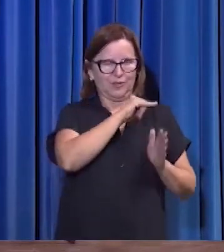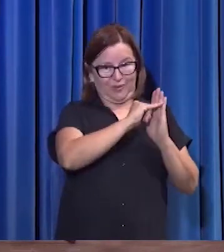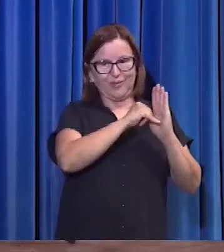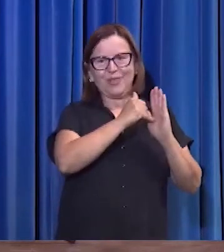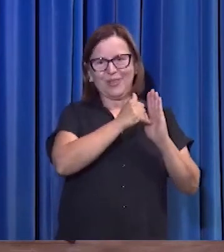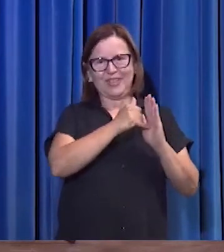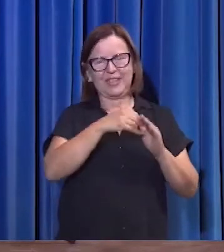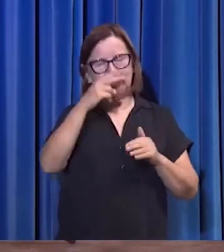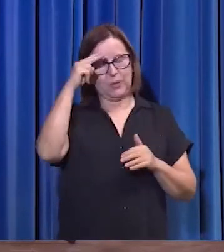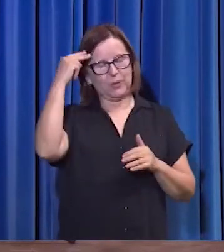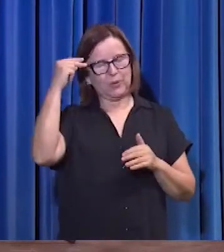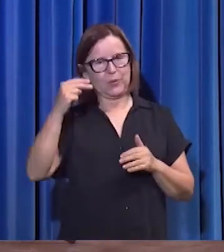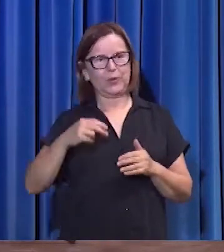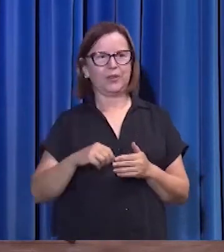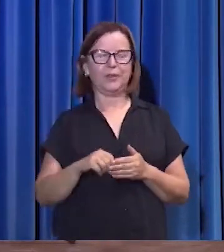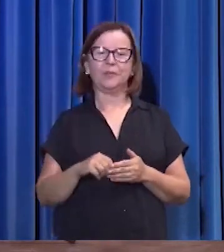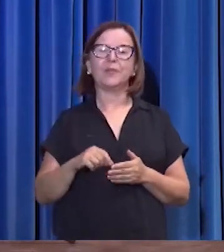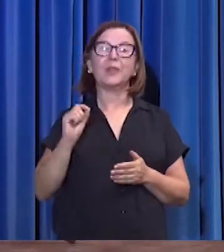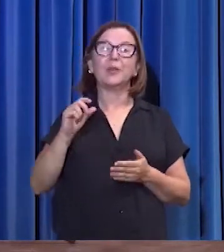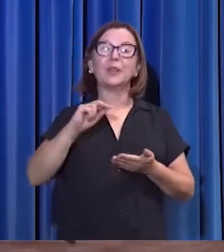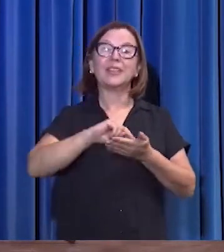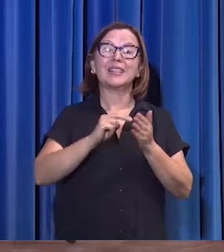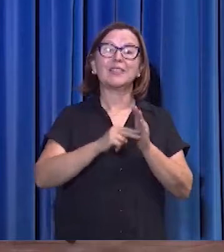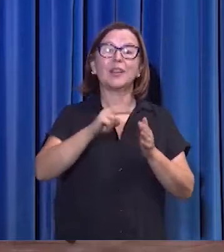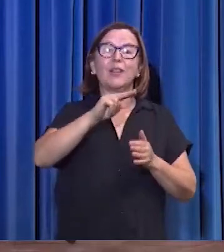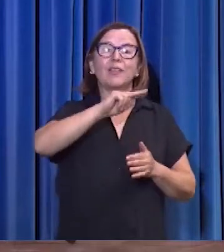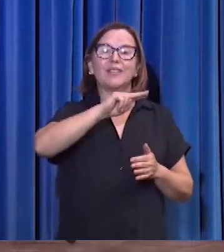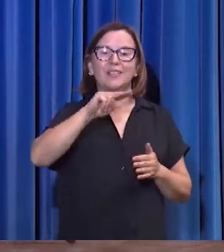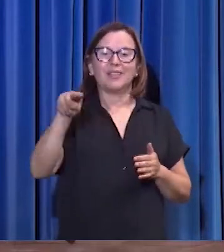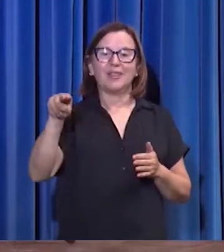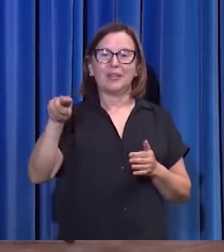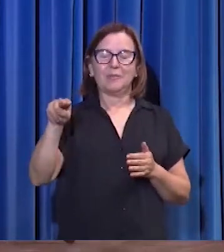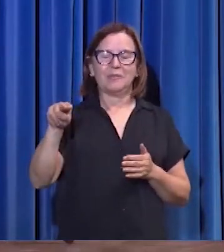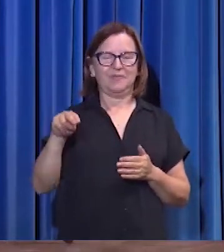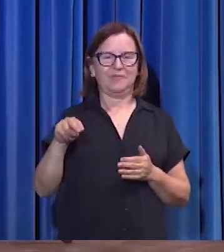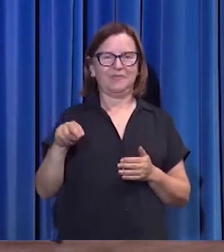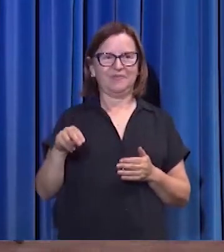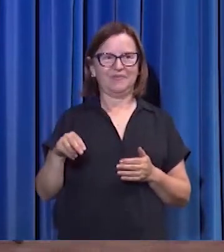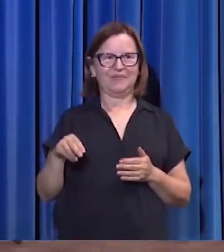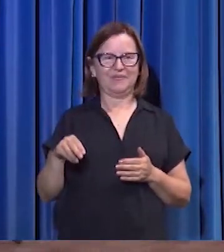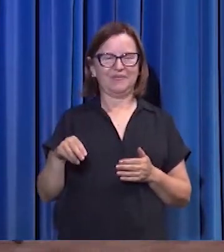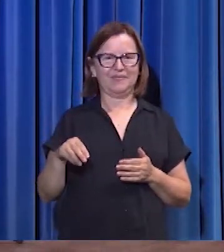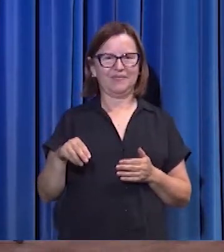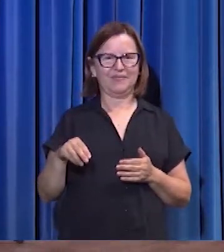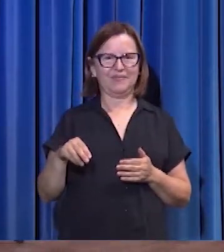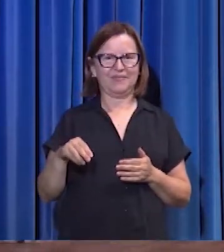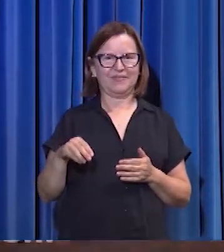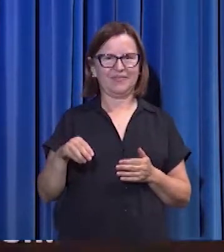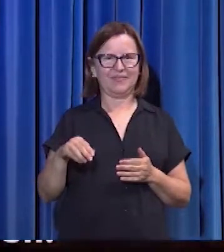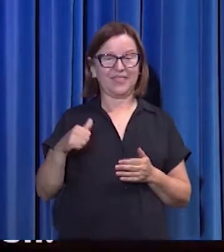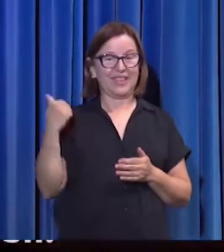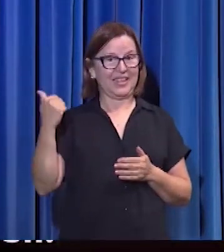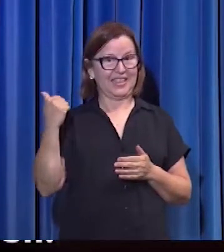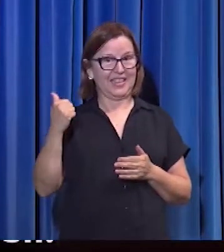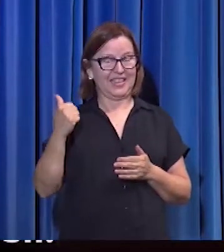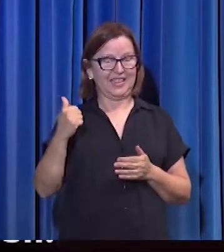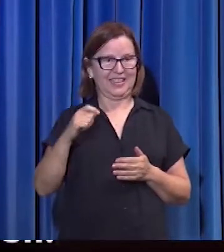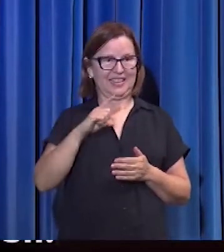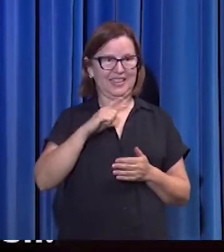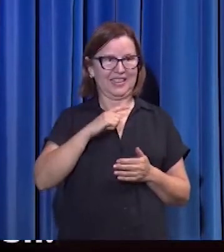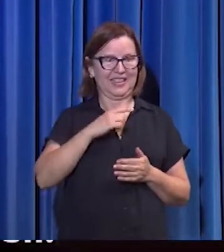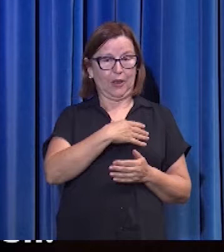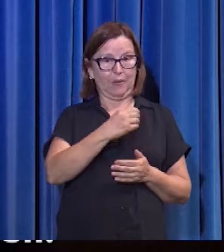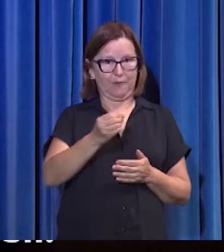que esse nome significa? E dará à luz um filho e chamará o seu